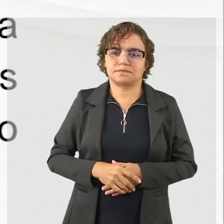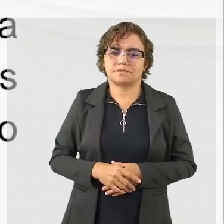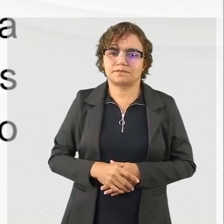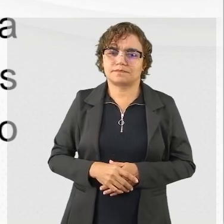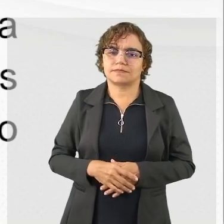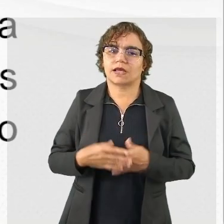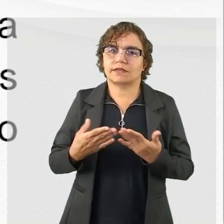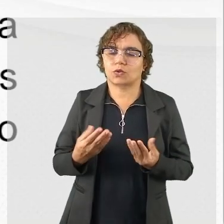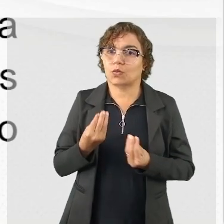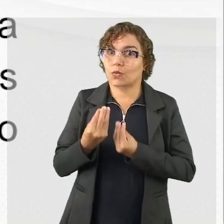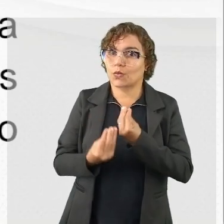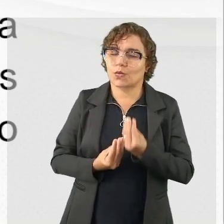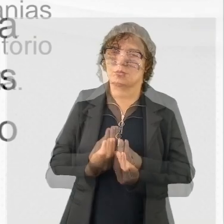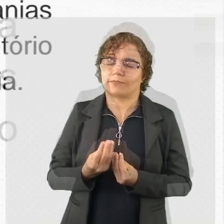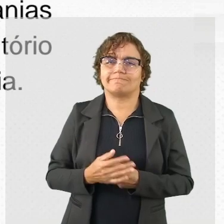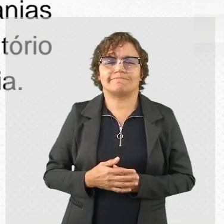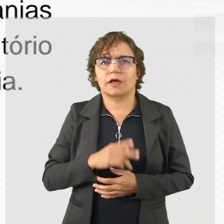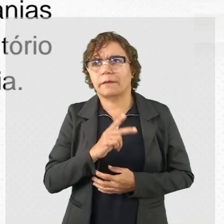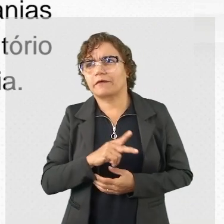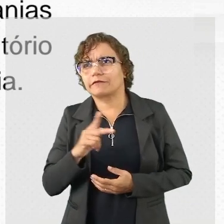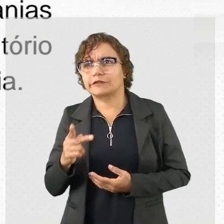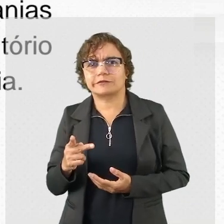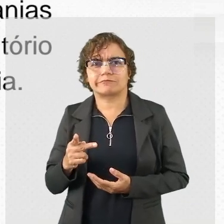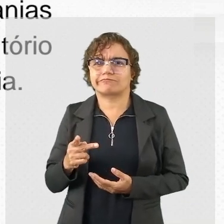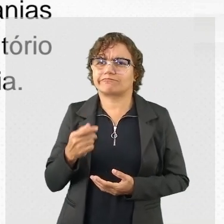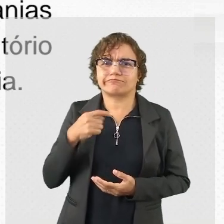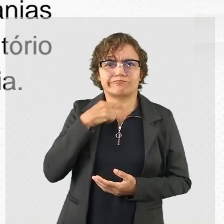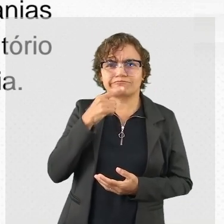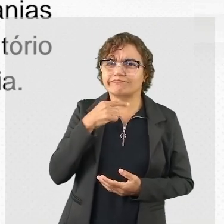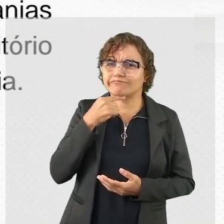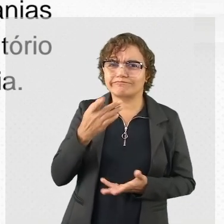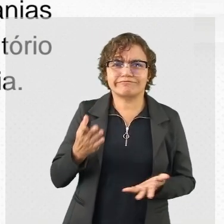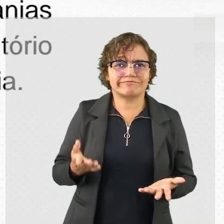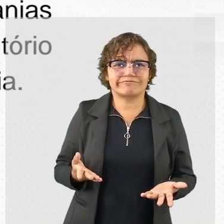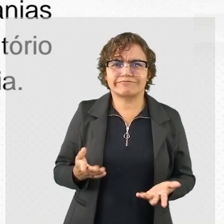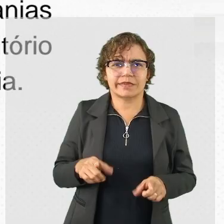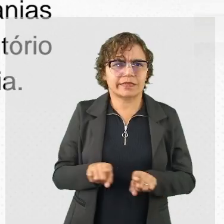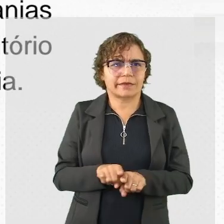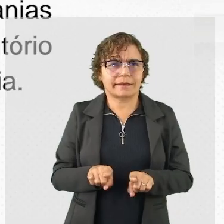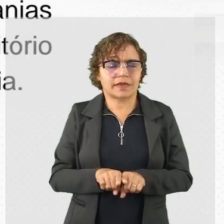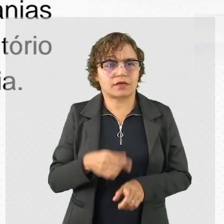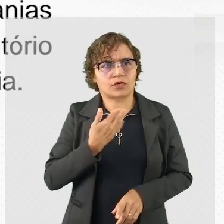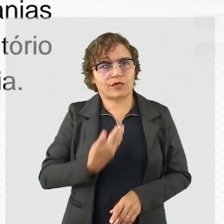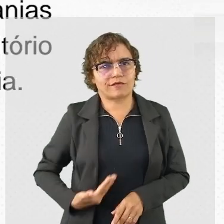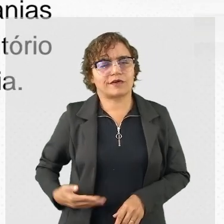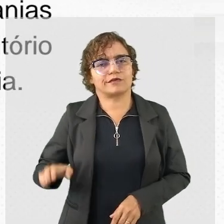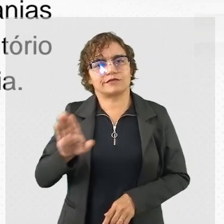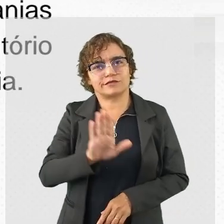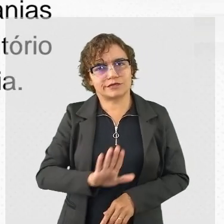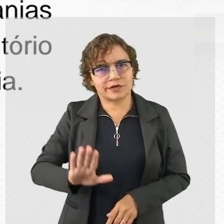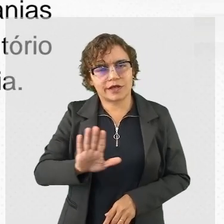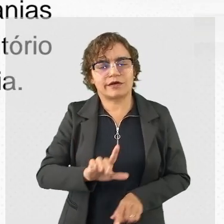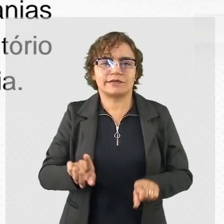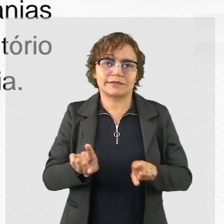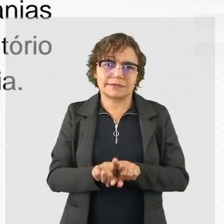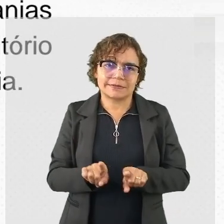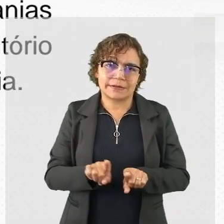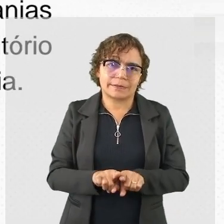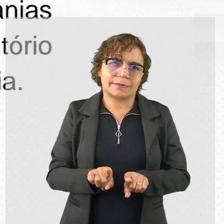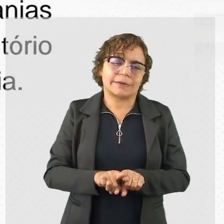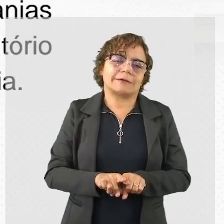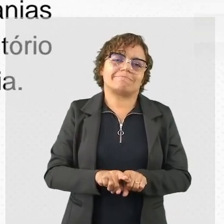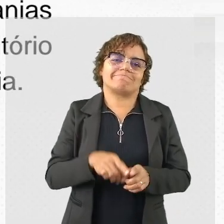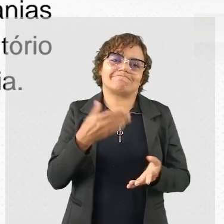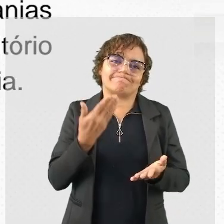a administração da colônia. Professor, então não deu certo também? Não deu certo também. O governo geral também vai fracassar porque o território era imenso.